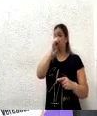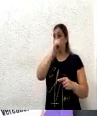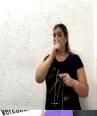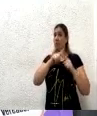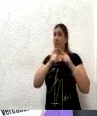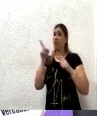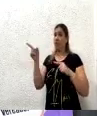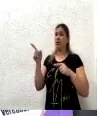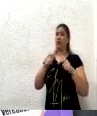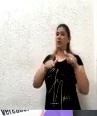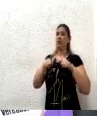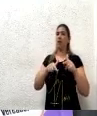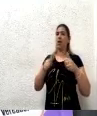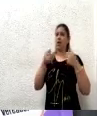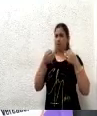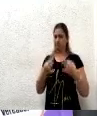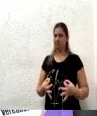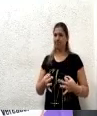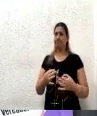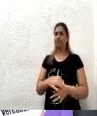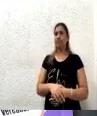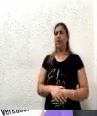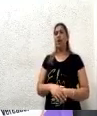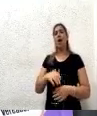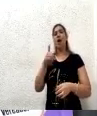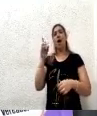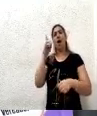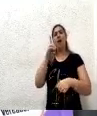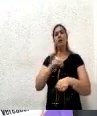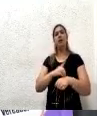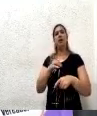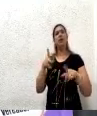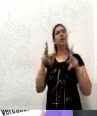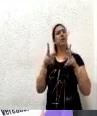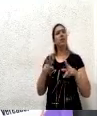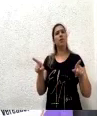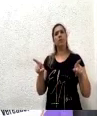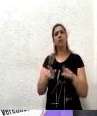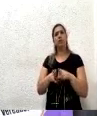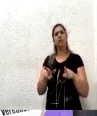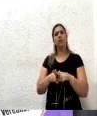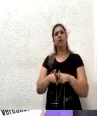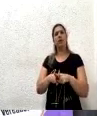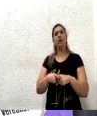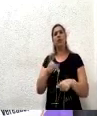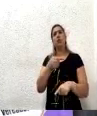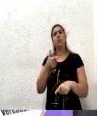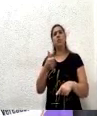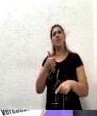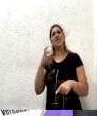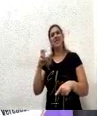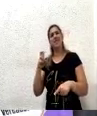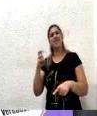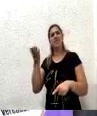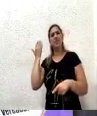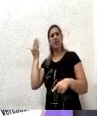passaram. E a dengue é a mesma coisa. Quando você pega e fala a questão de 2015, mais de